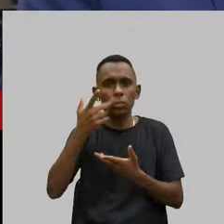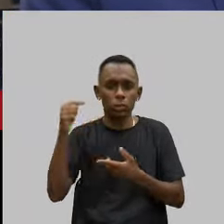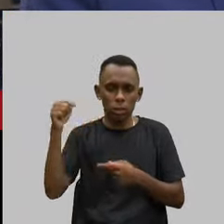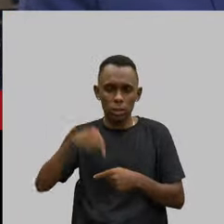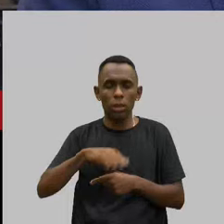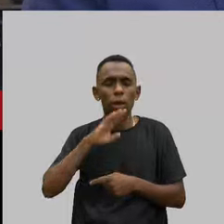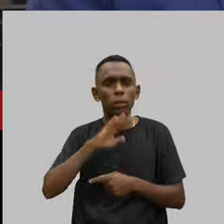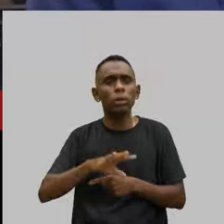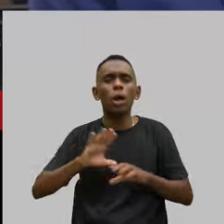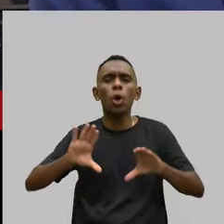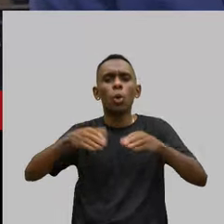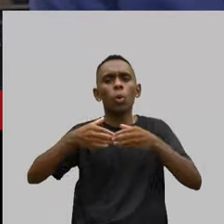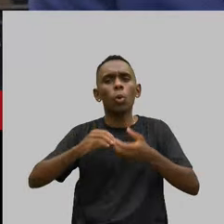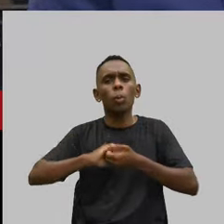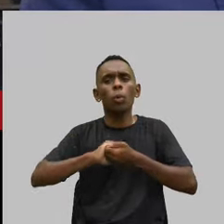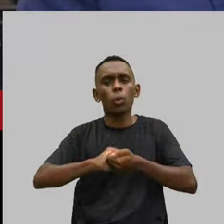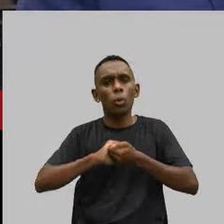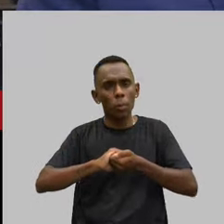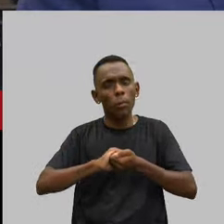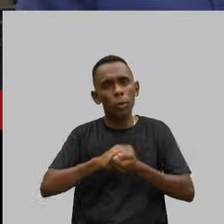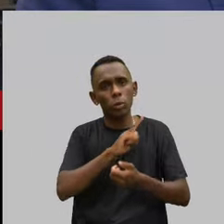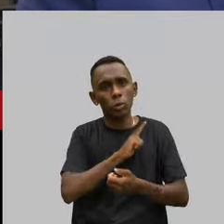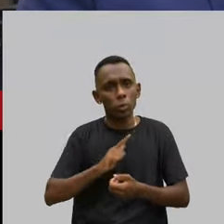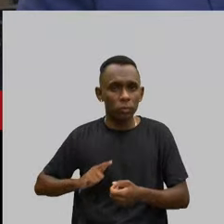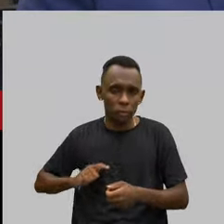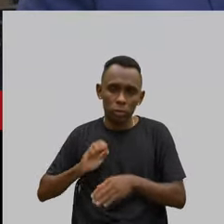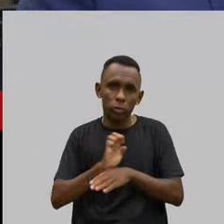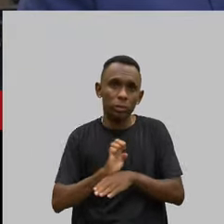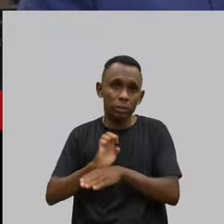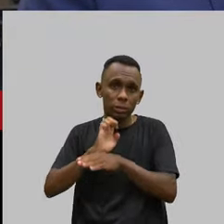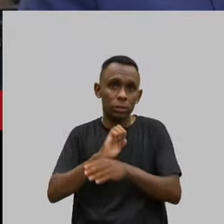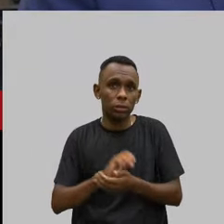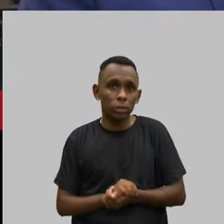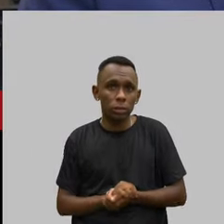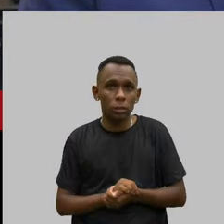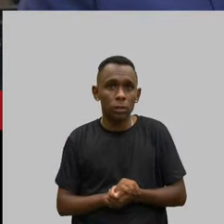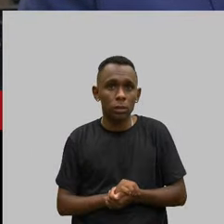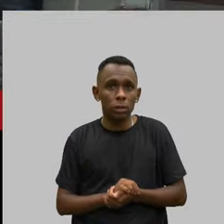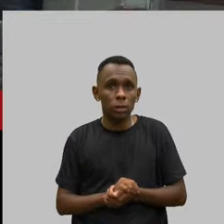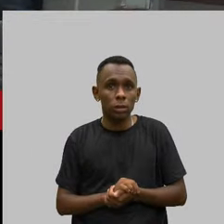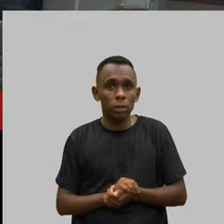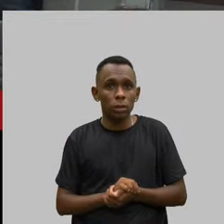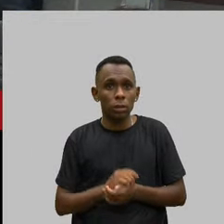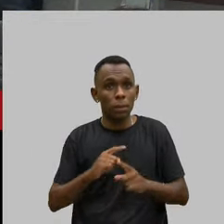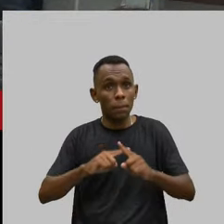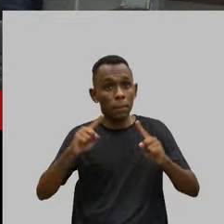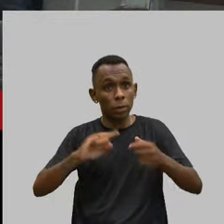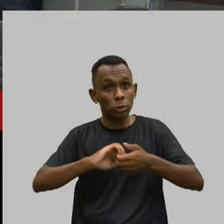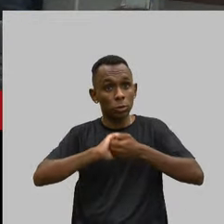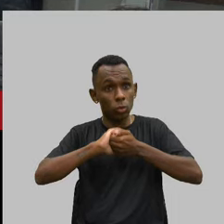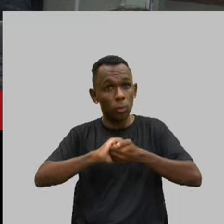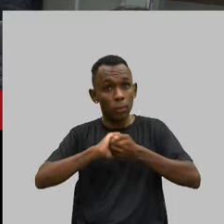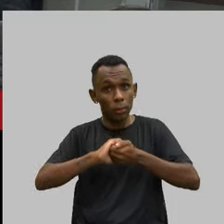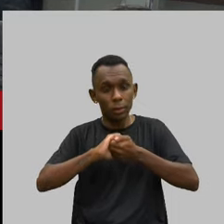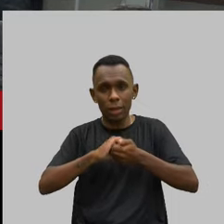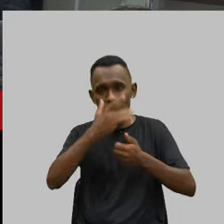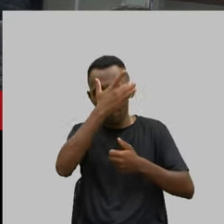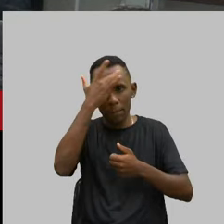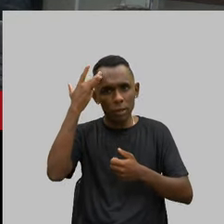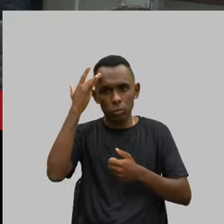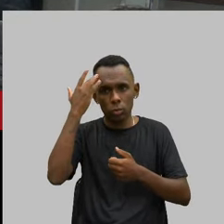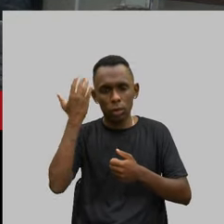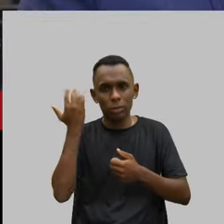né da Governo do Estado mas cimentar de modo muito especial quem não está